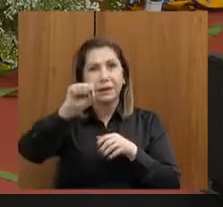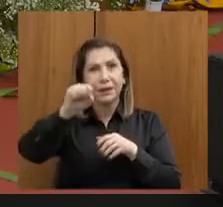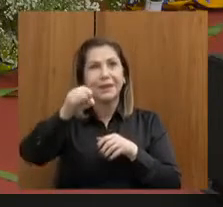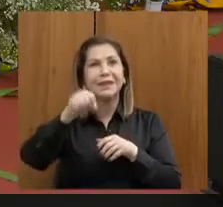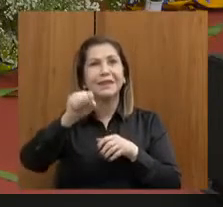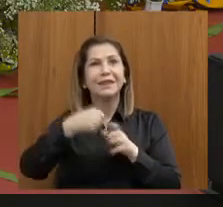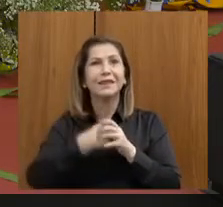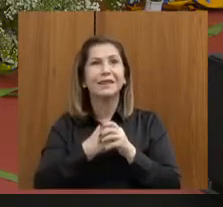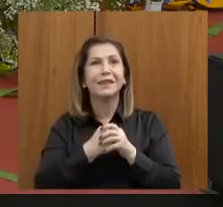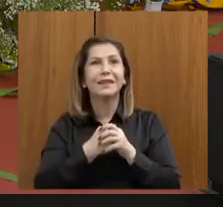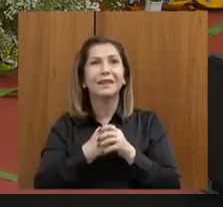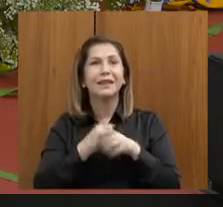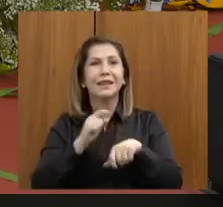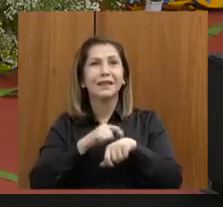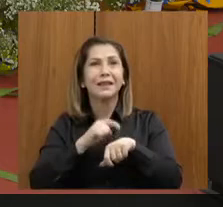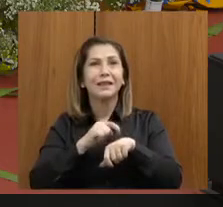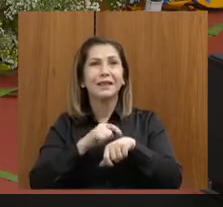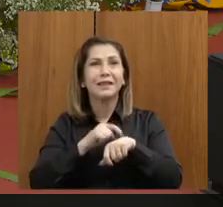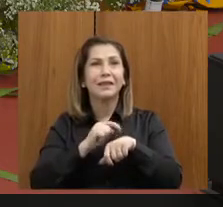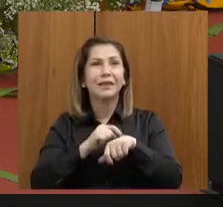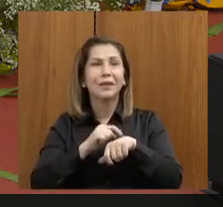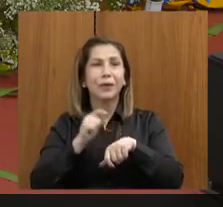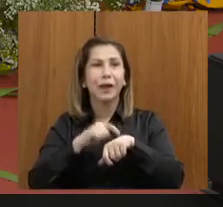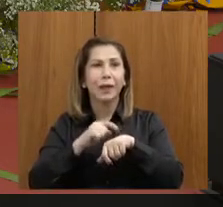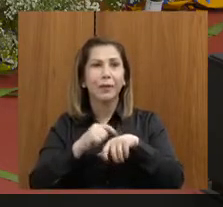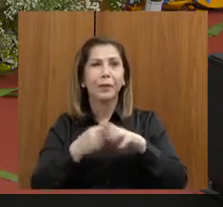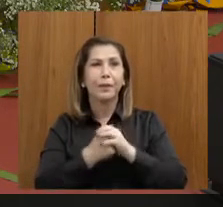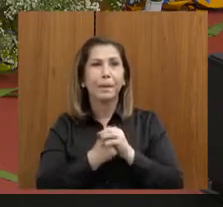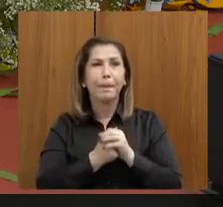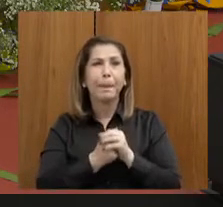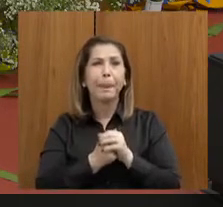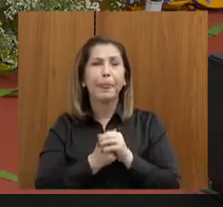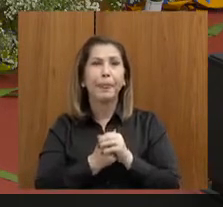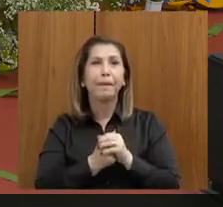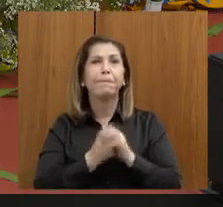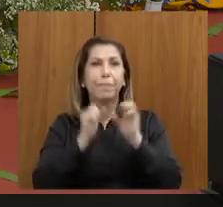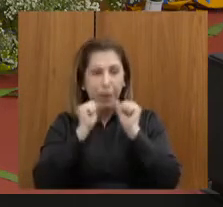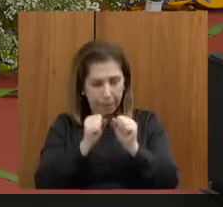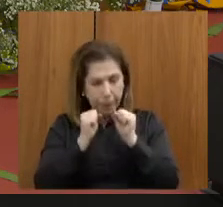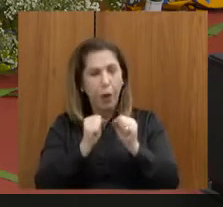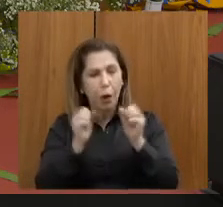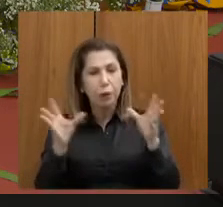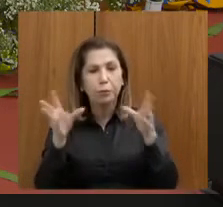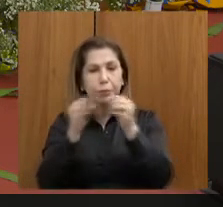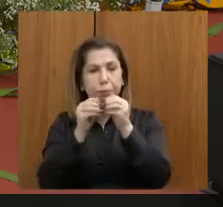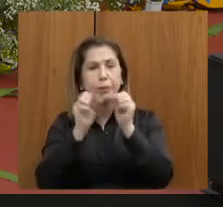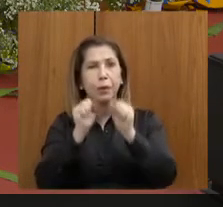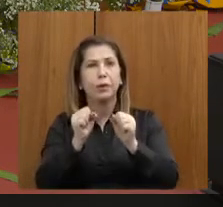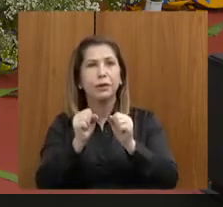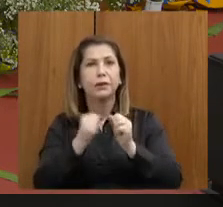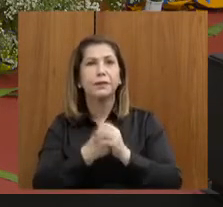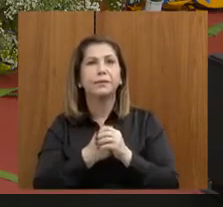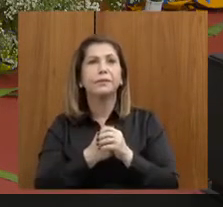esse esse alarme é que esgotou o tempo mas pode construir